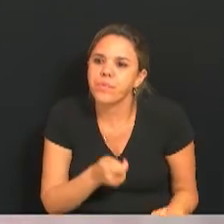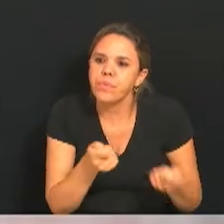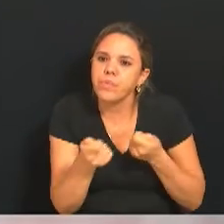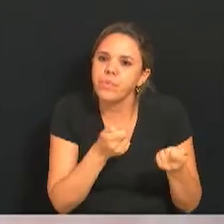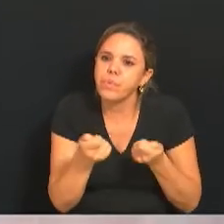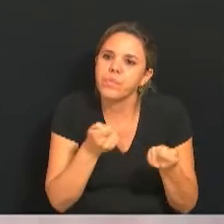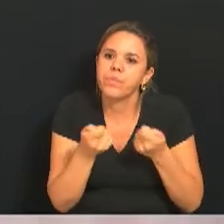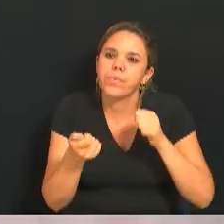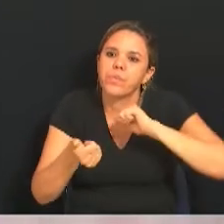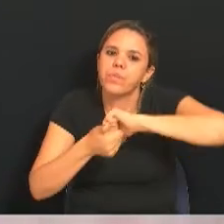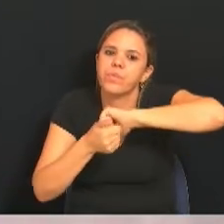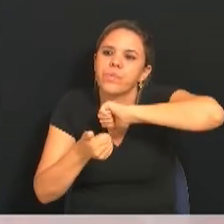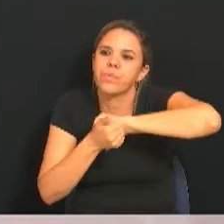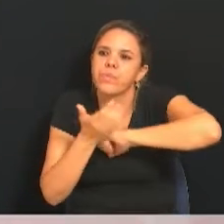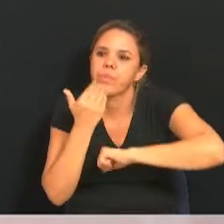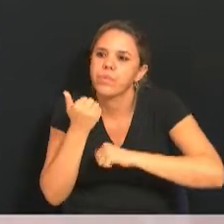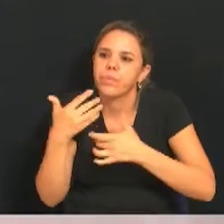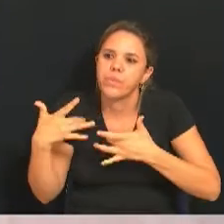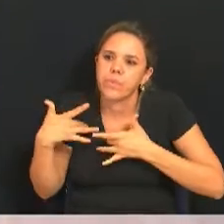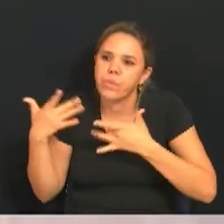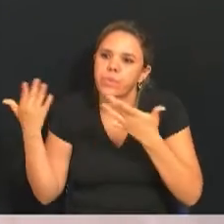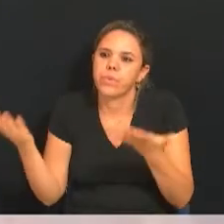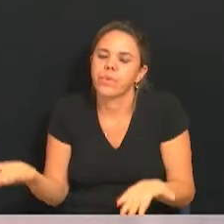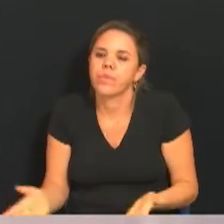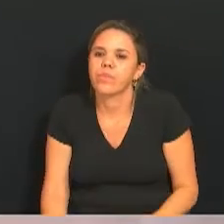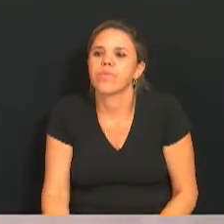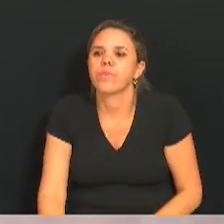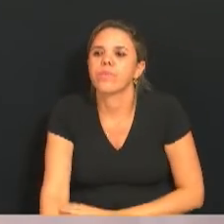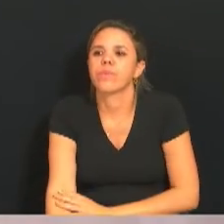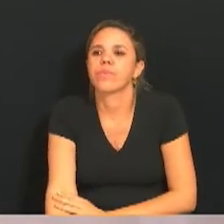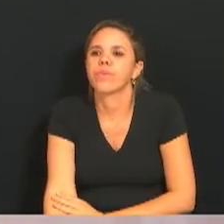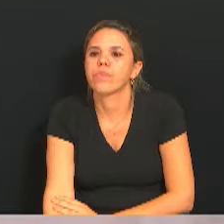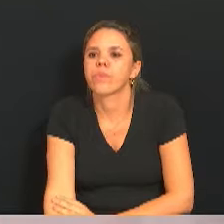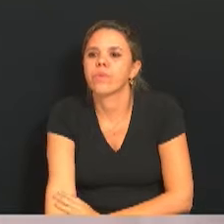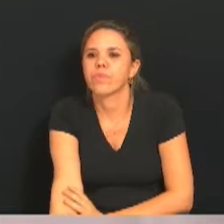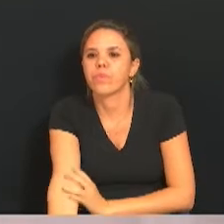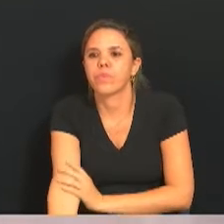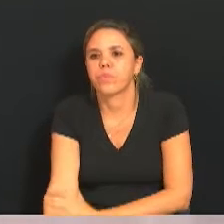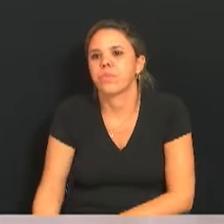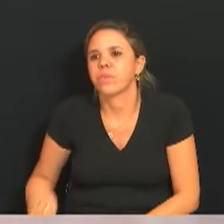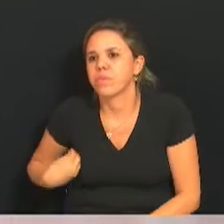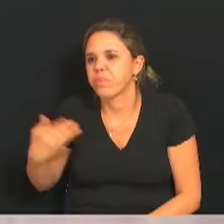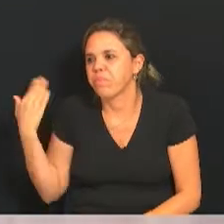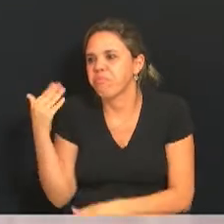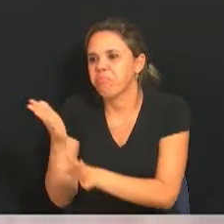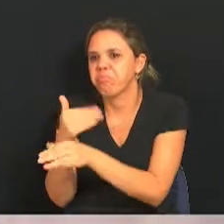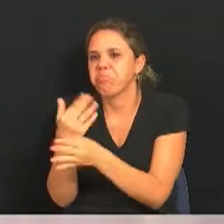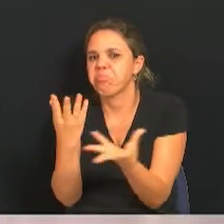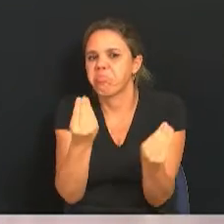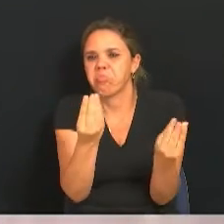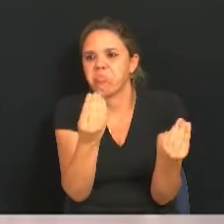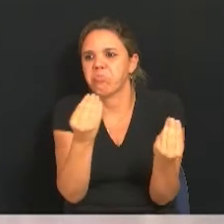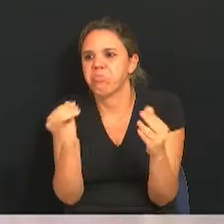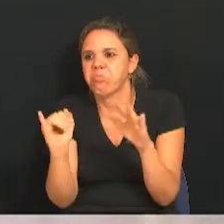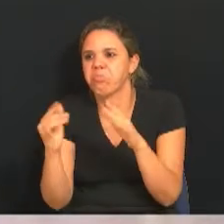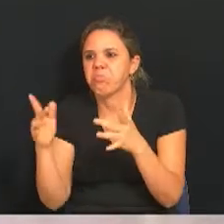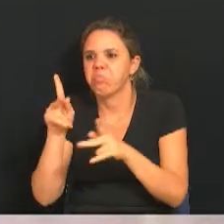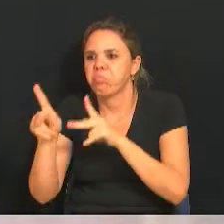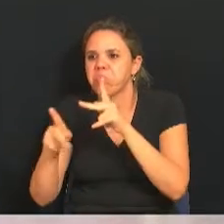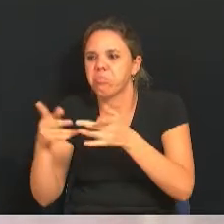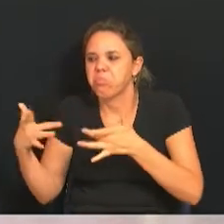qualidade do alimento a ser distribuído. Da forma que estava, aí